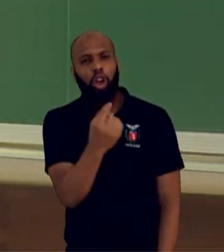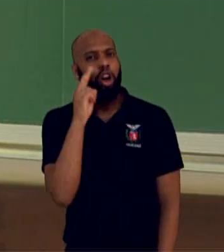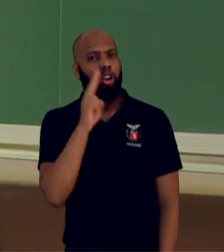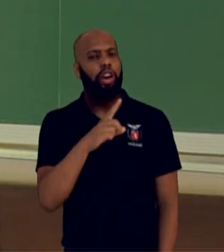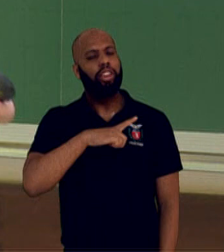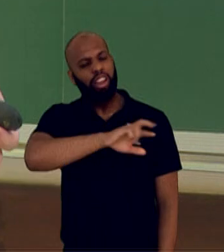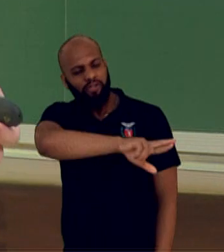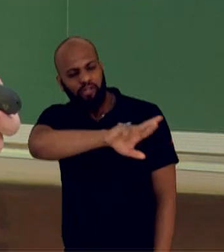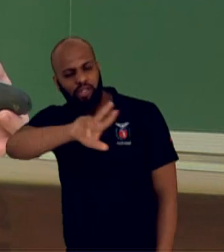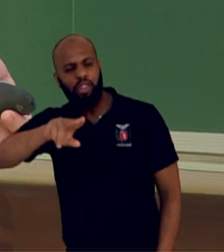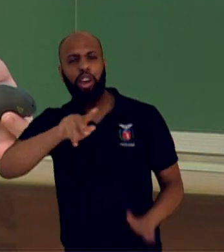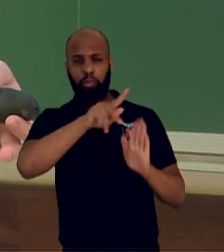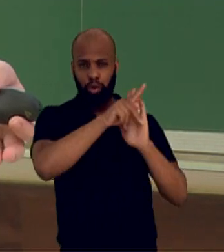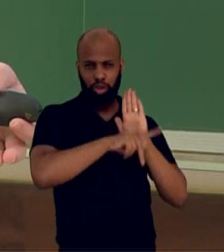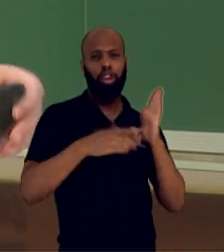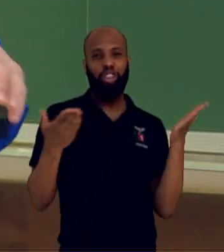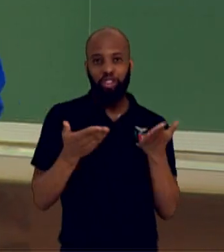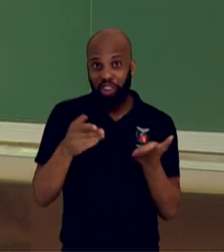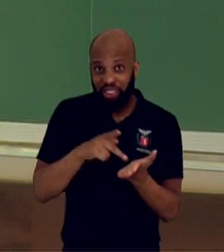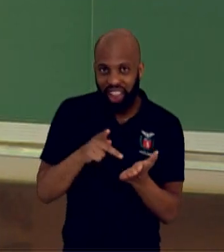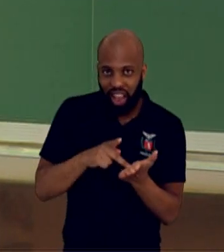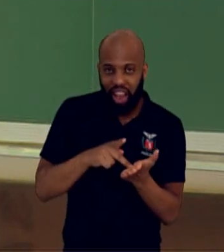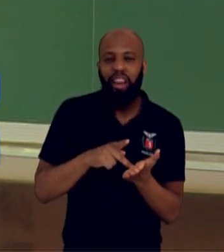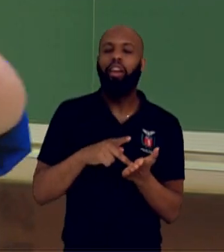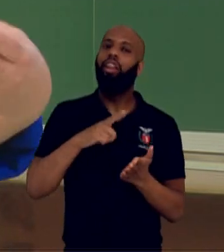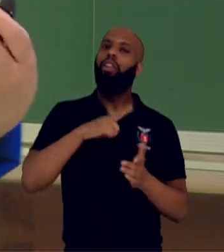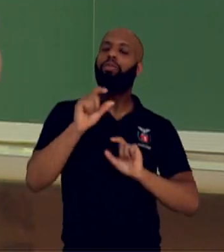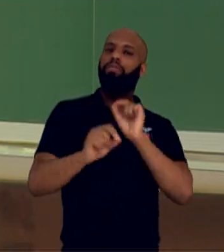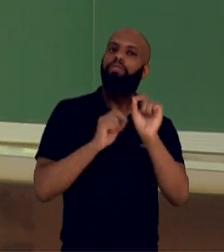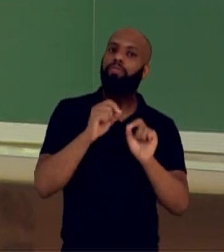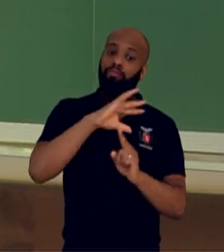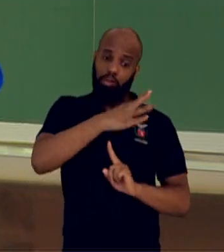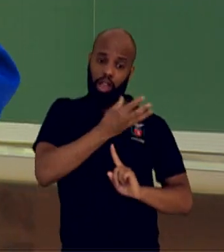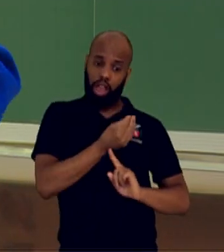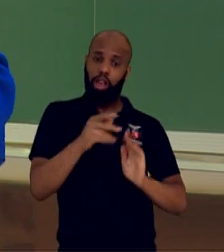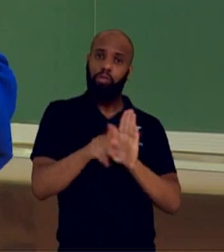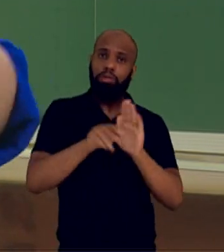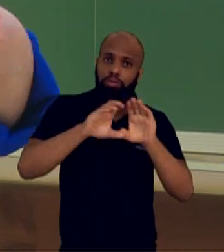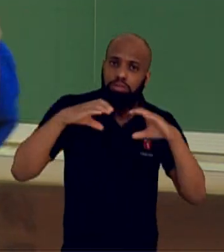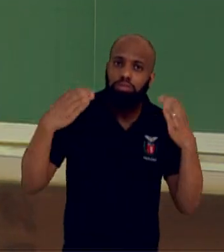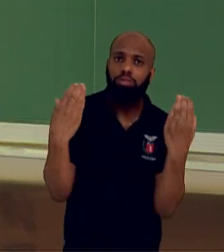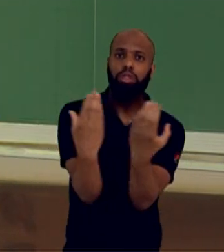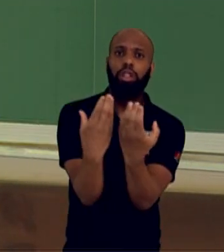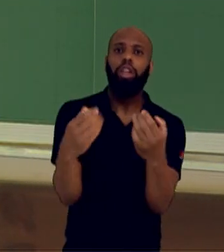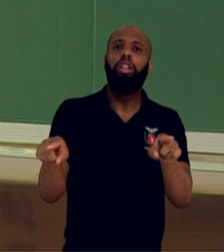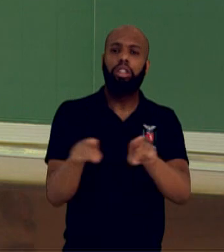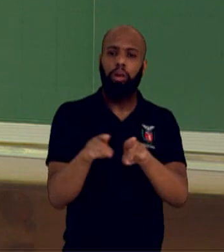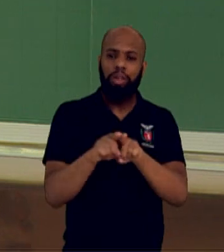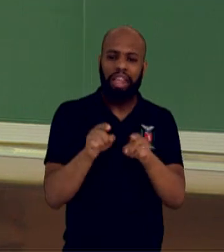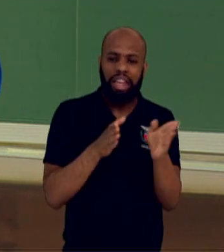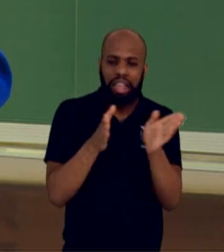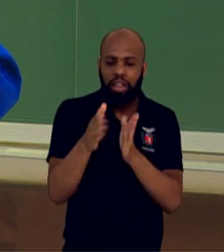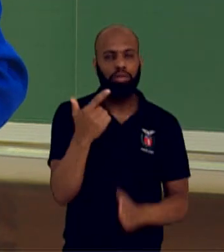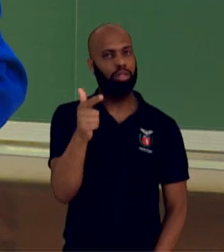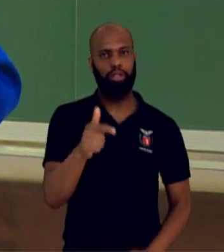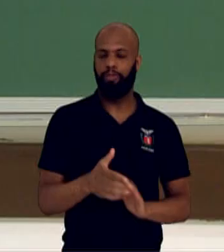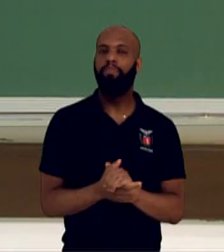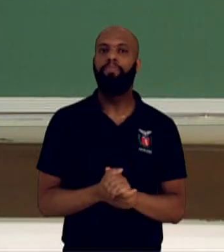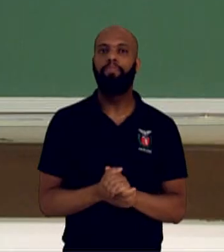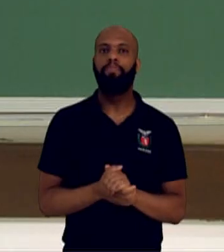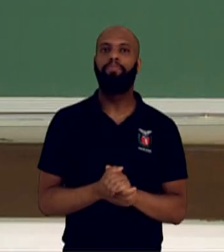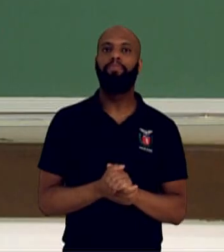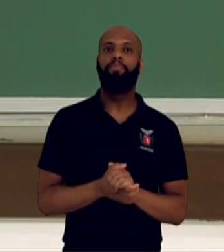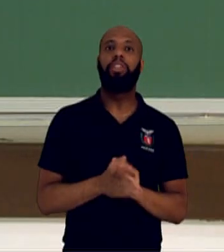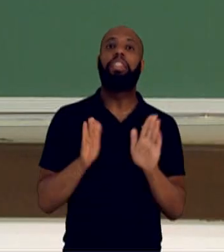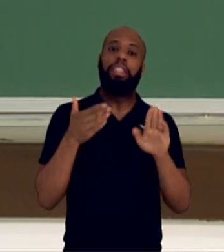existem vários projetos hoje em dia, né, que levam a arte para as comunidades que não têm tanto acesso. E isso,